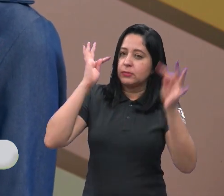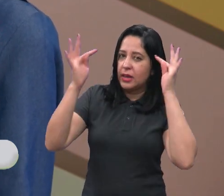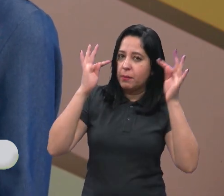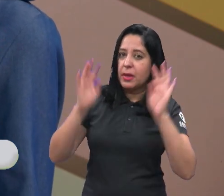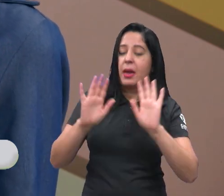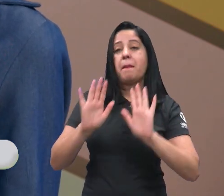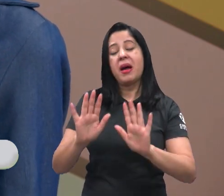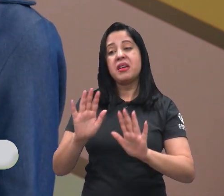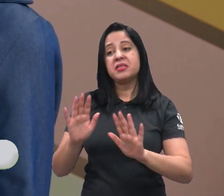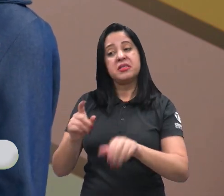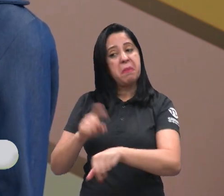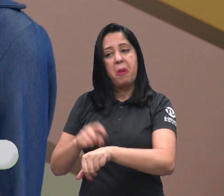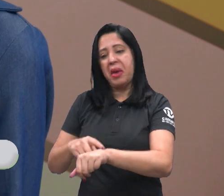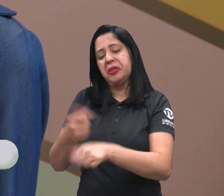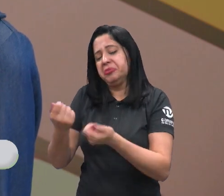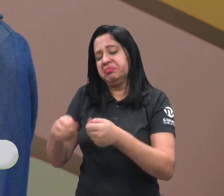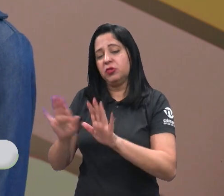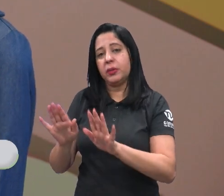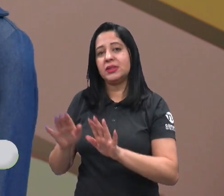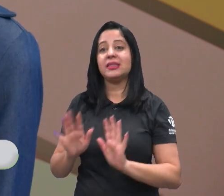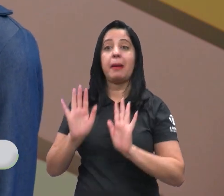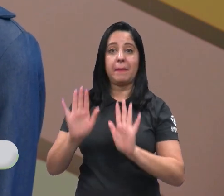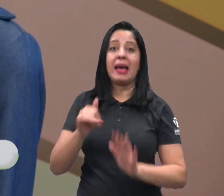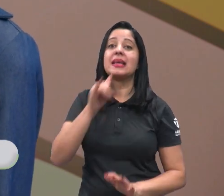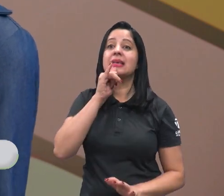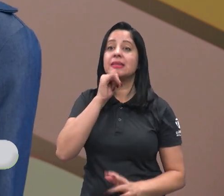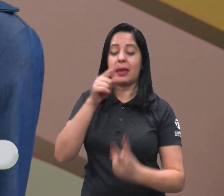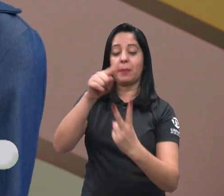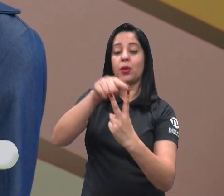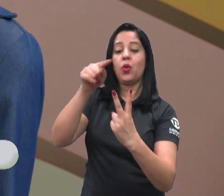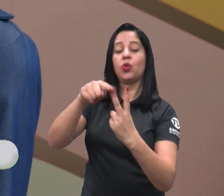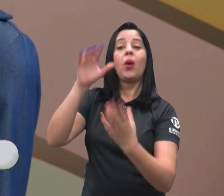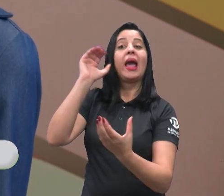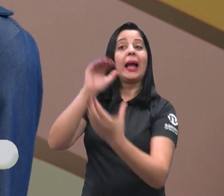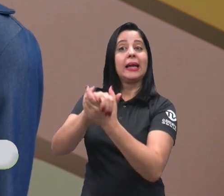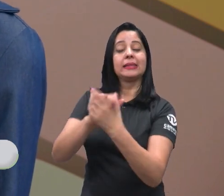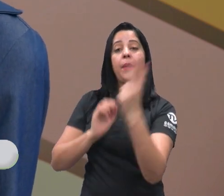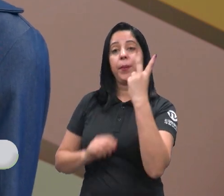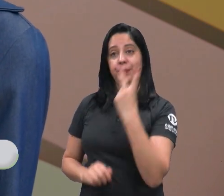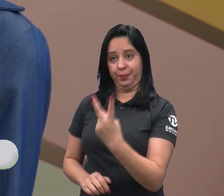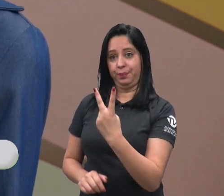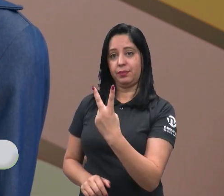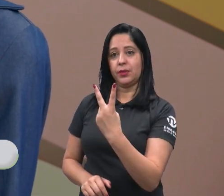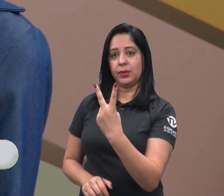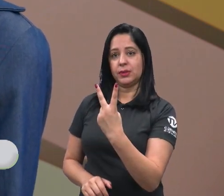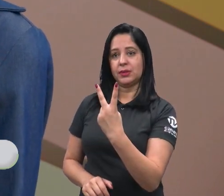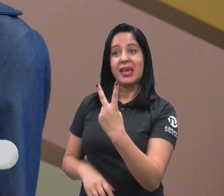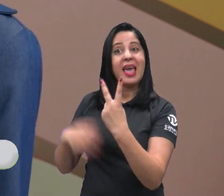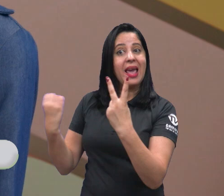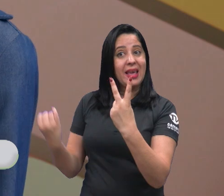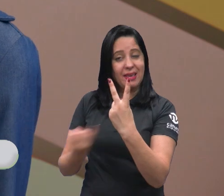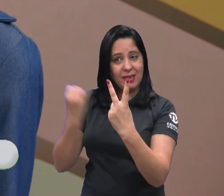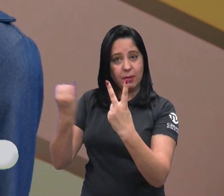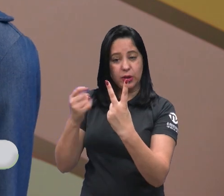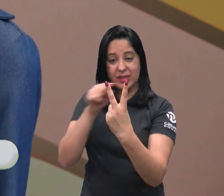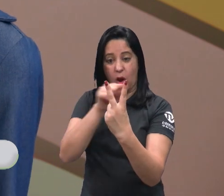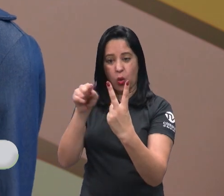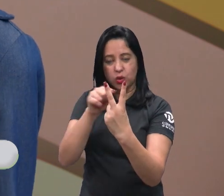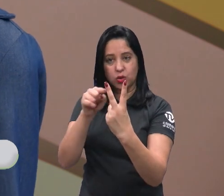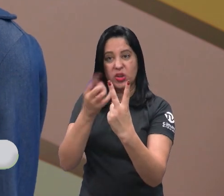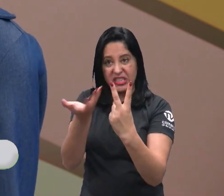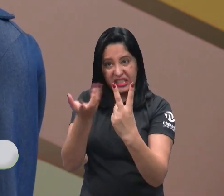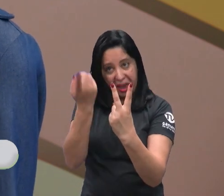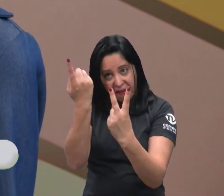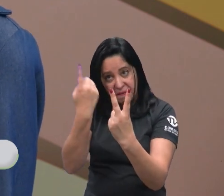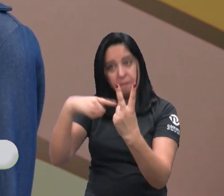não. Mas o casal, vamos pegar esse recorte do casal, é importante que o casal que quer prosperar e ter